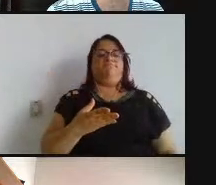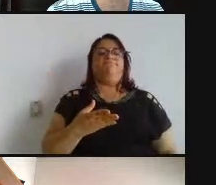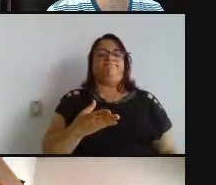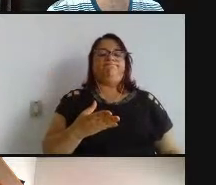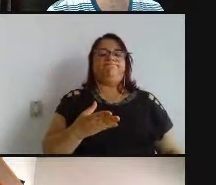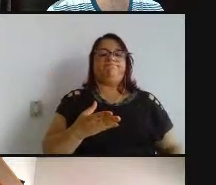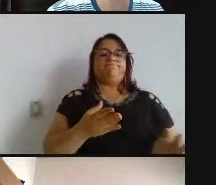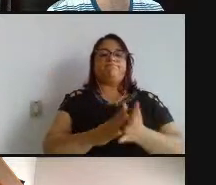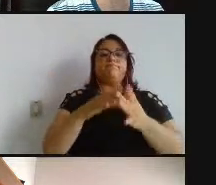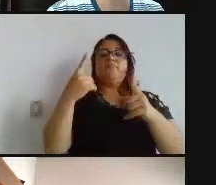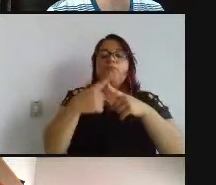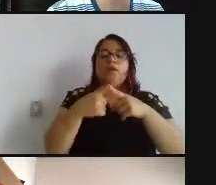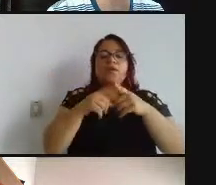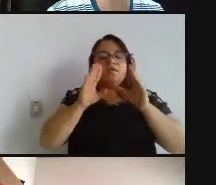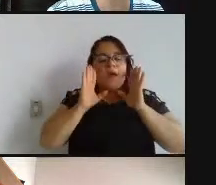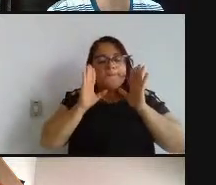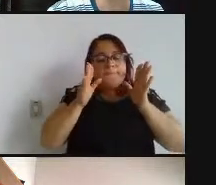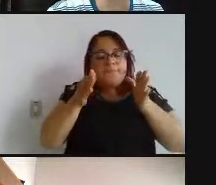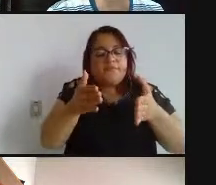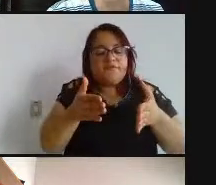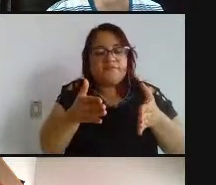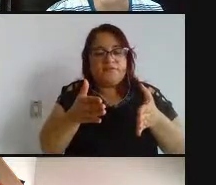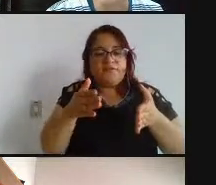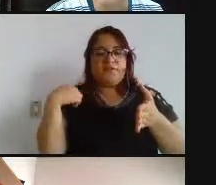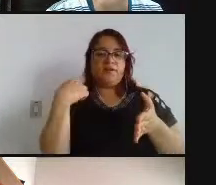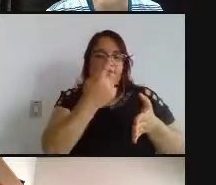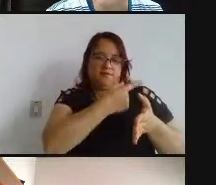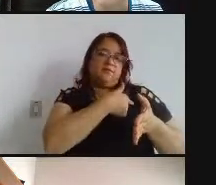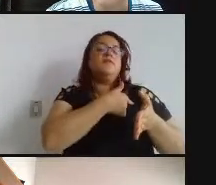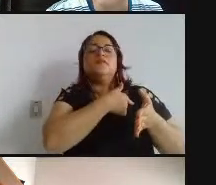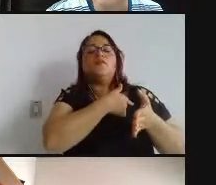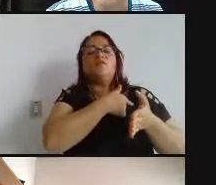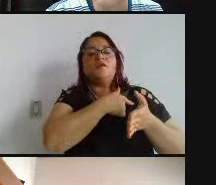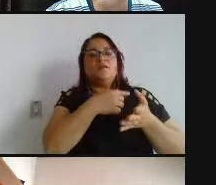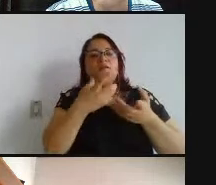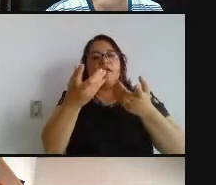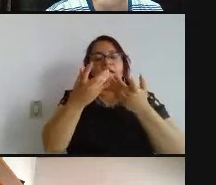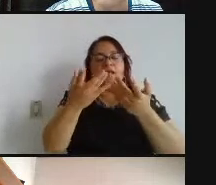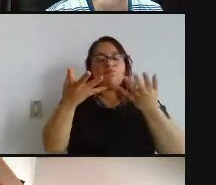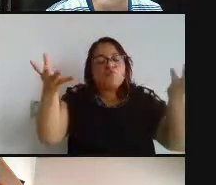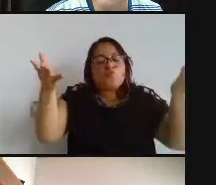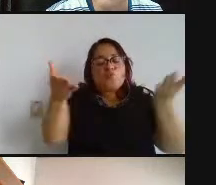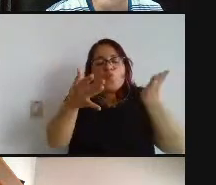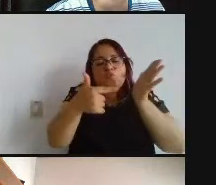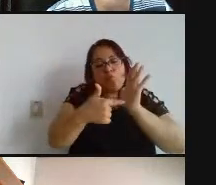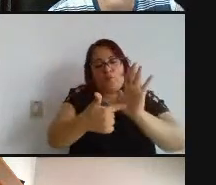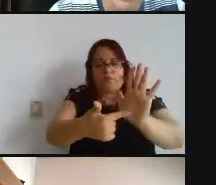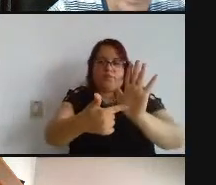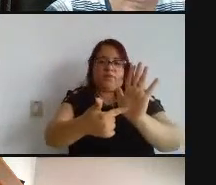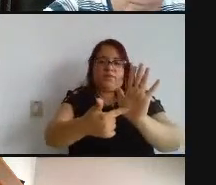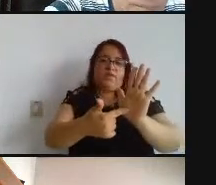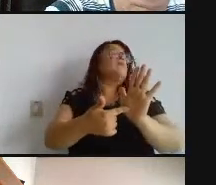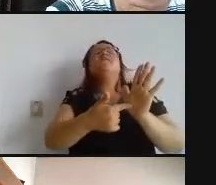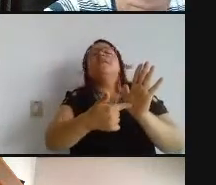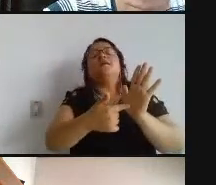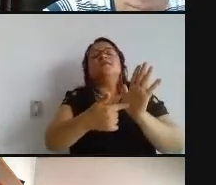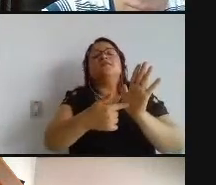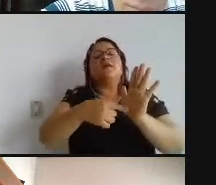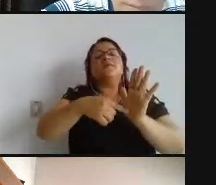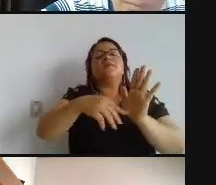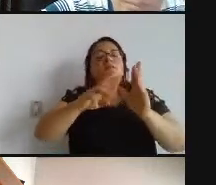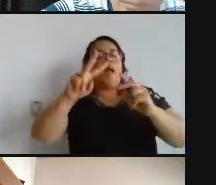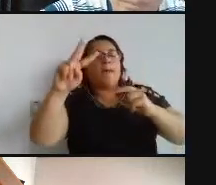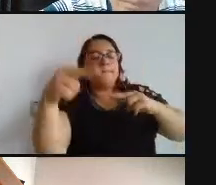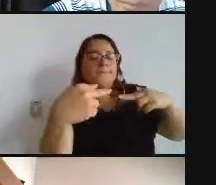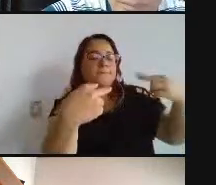este enfoque que nós estamos tentando apresentar para vocês das interfaces